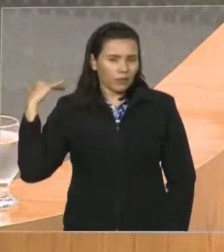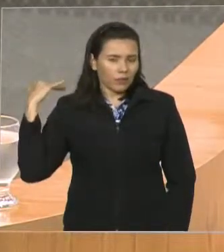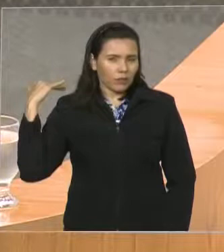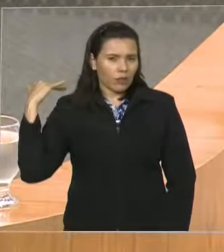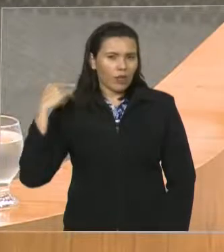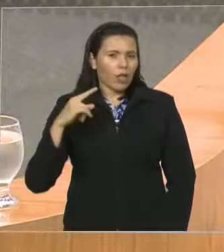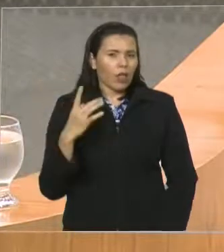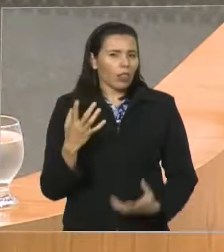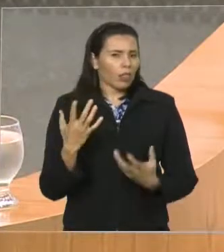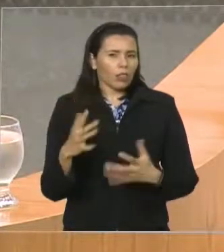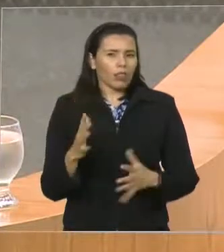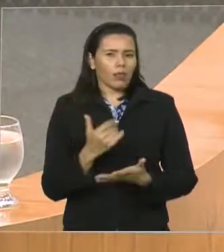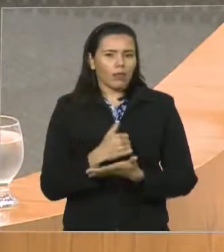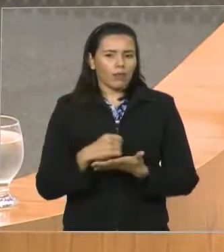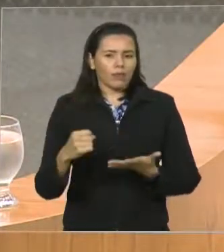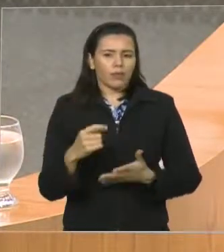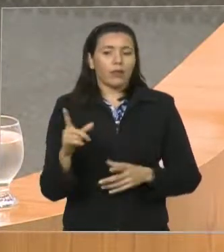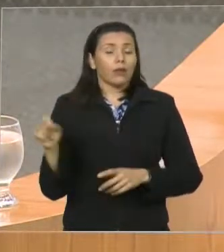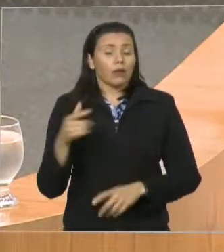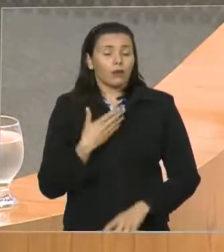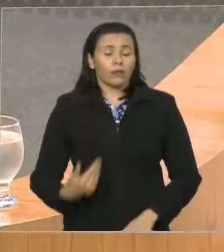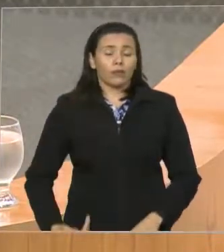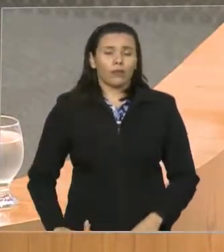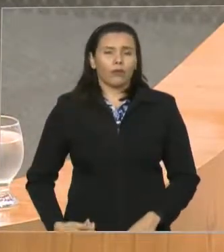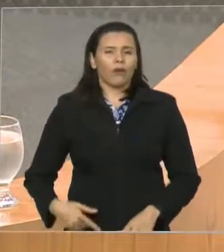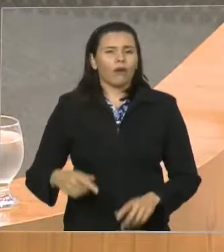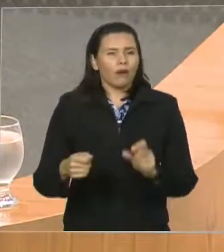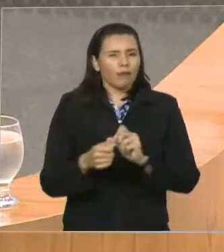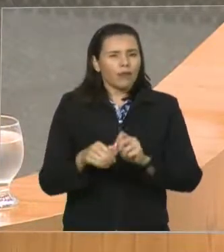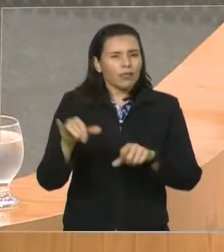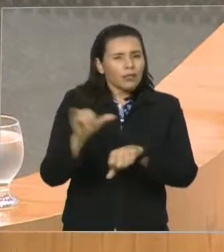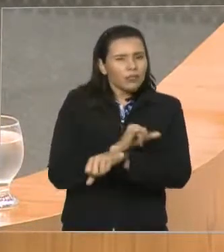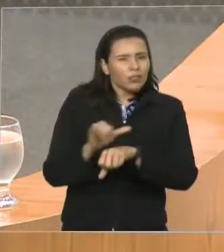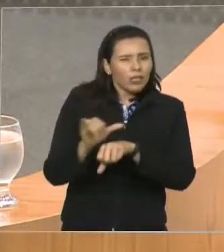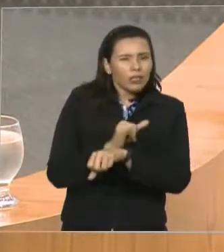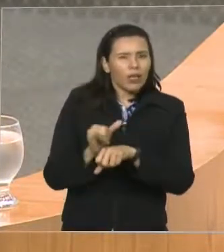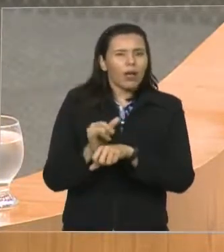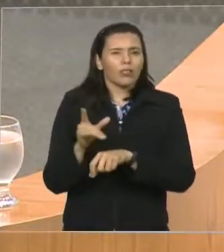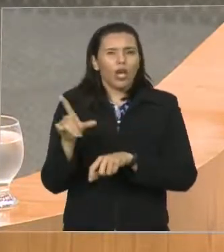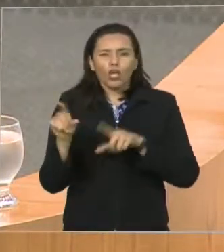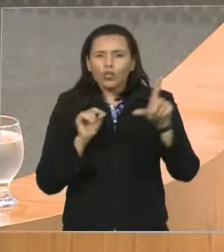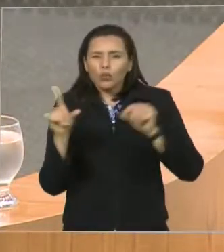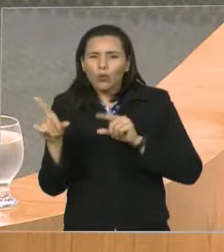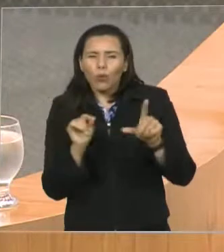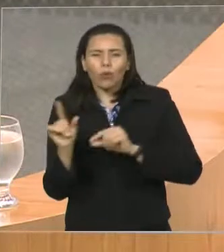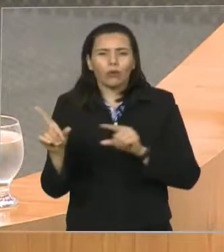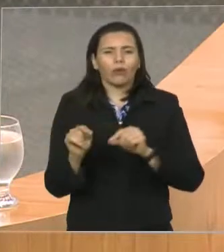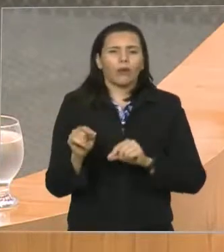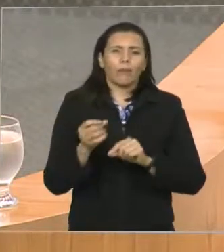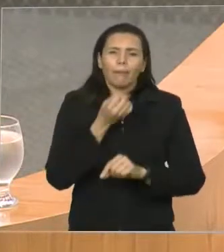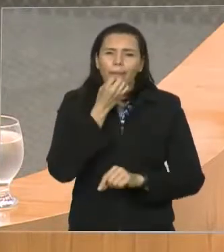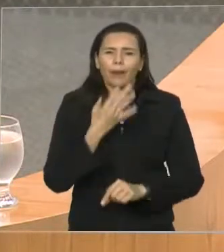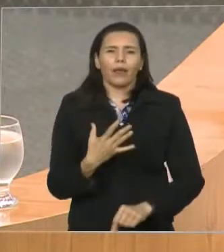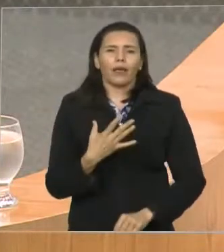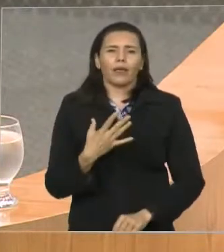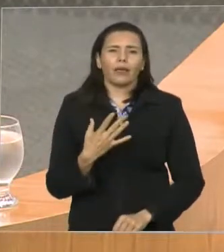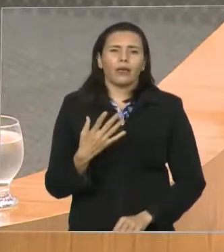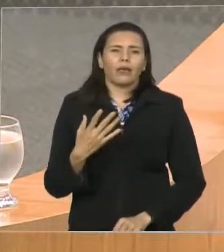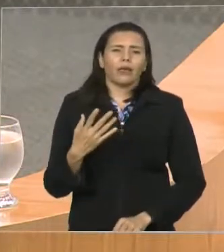E o governador Flávio Dino, de forma estratégica, escolheu quem seria o seu adversário para levar para o ringue, para levar para a